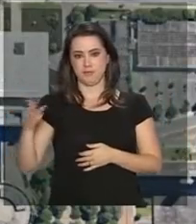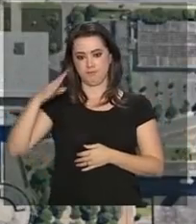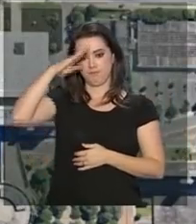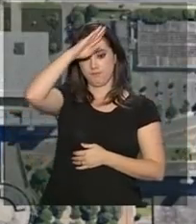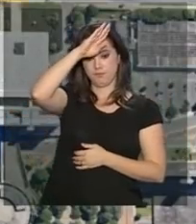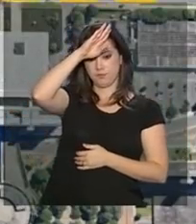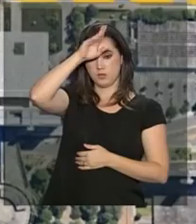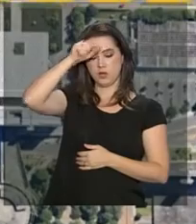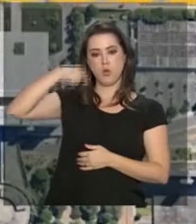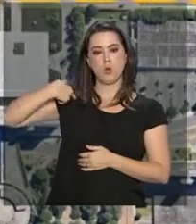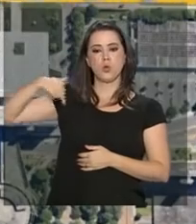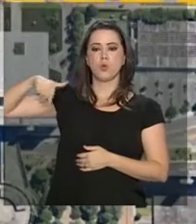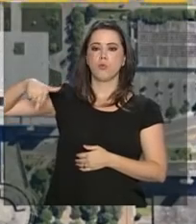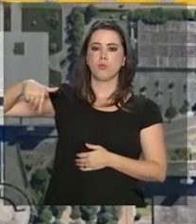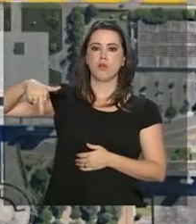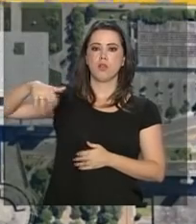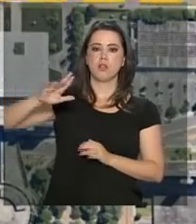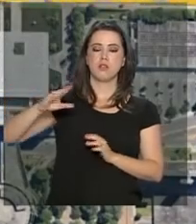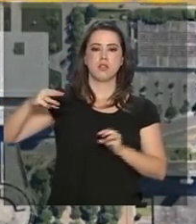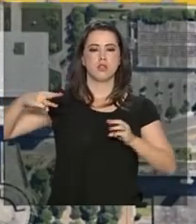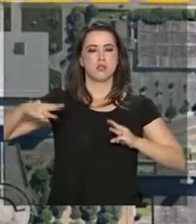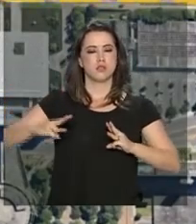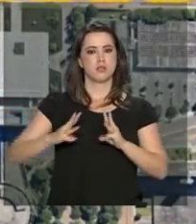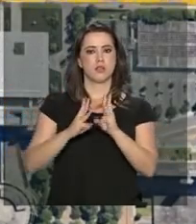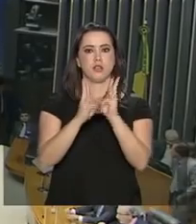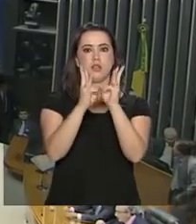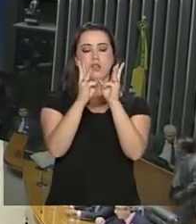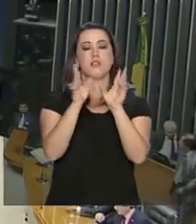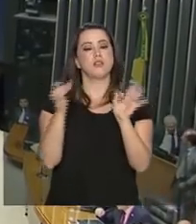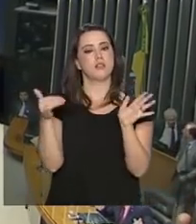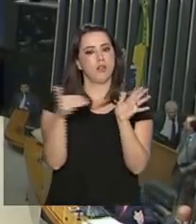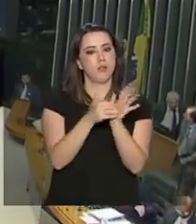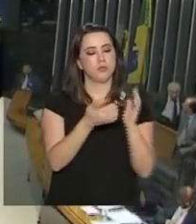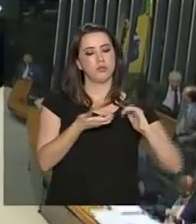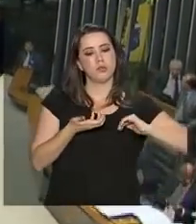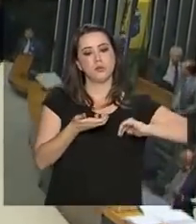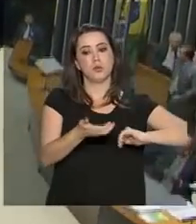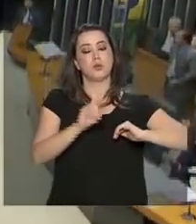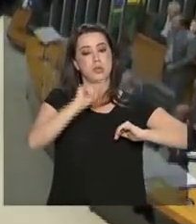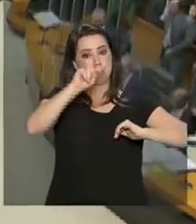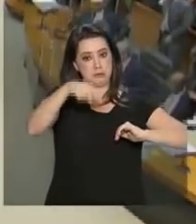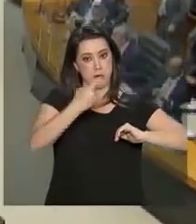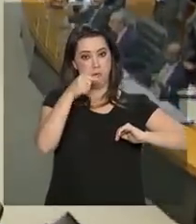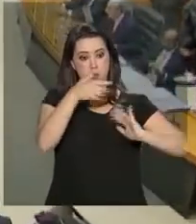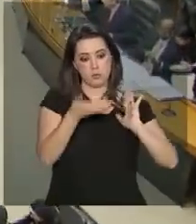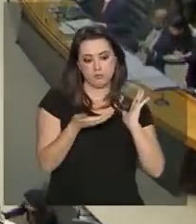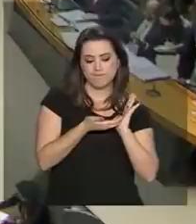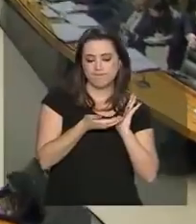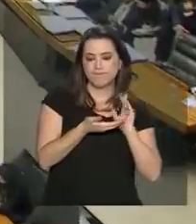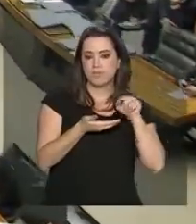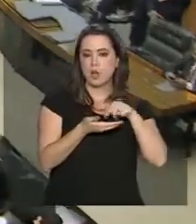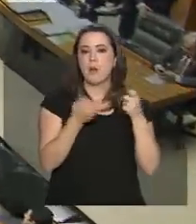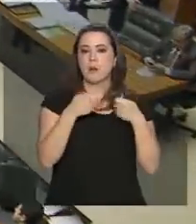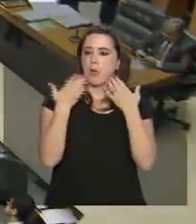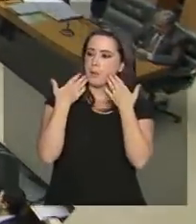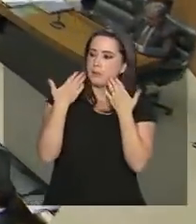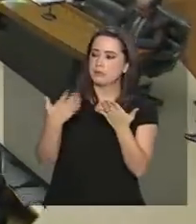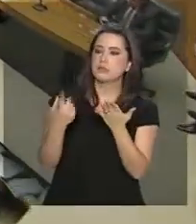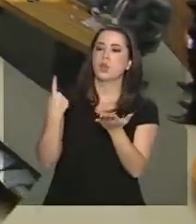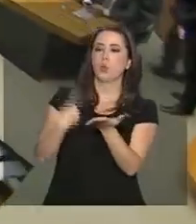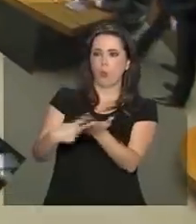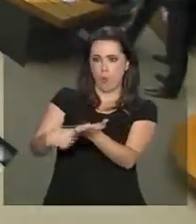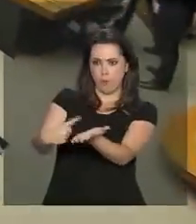Bolsonaro desfilando da Catedral até o Congresso Nacional. No plenário da Câmara dos Deputados, Bolsonaro prestará o